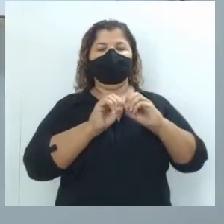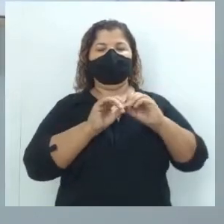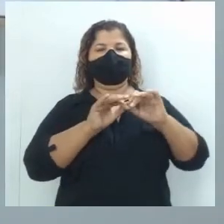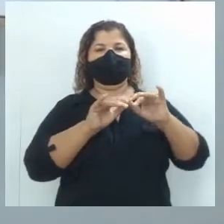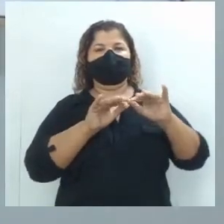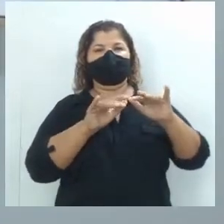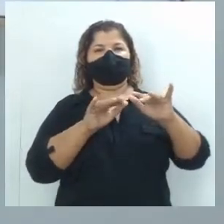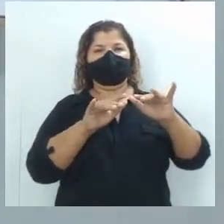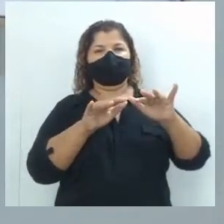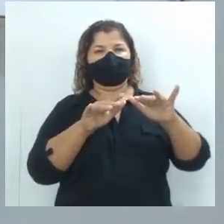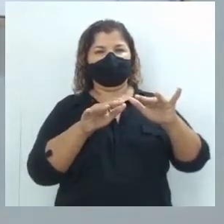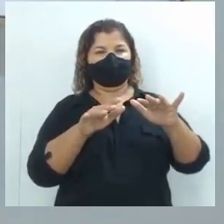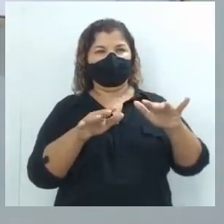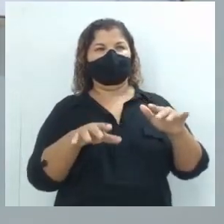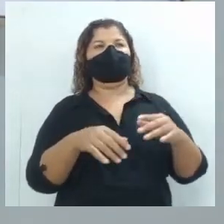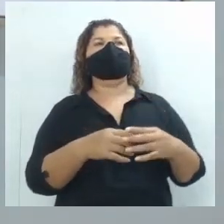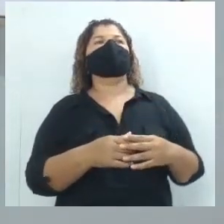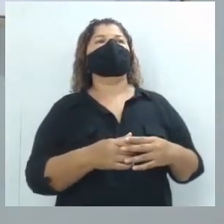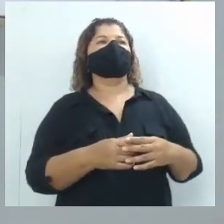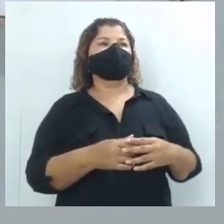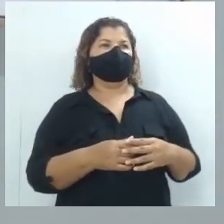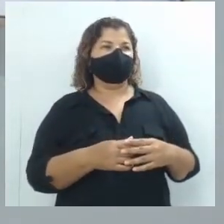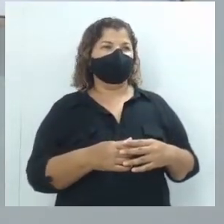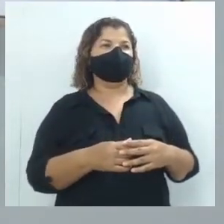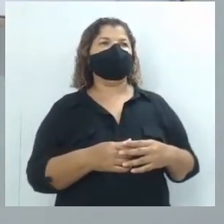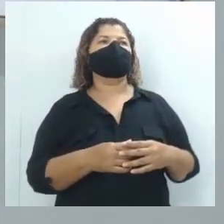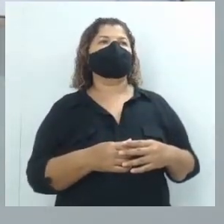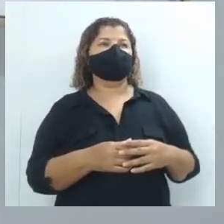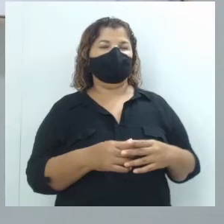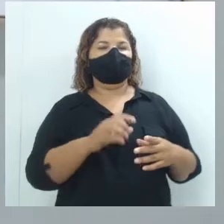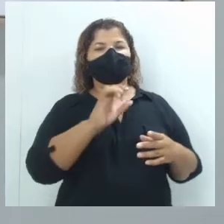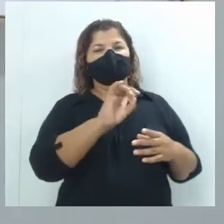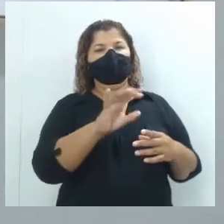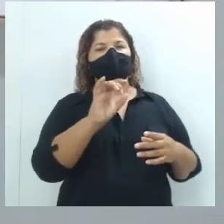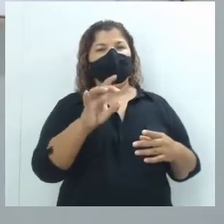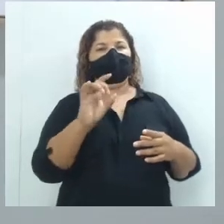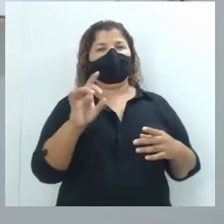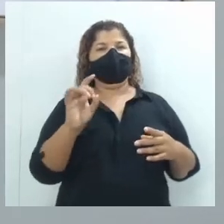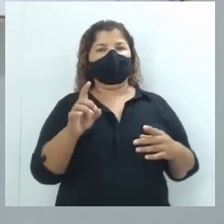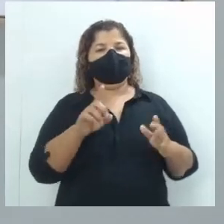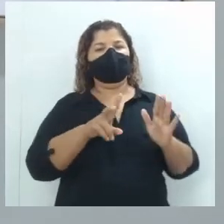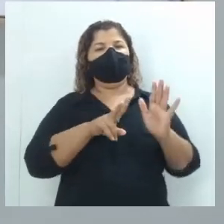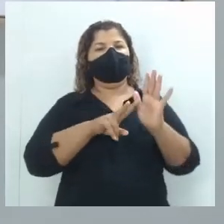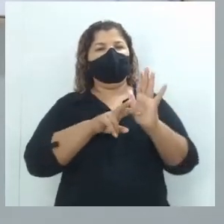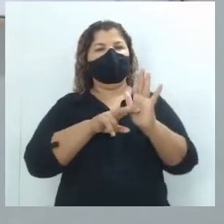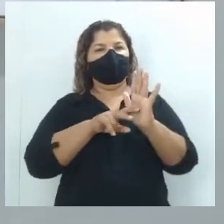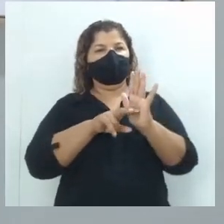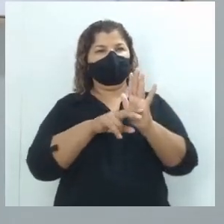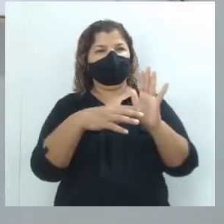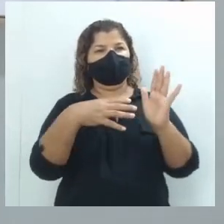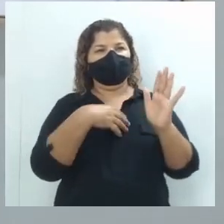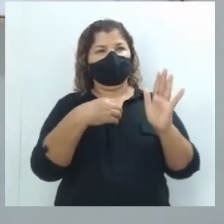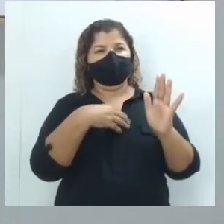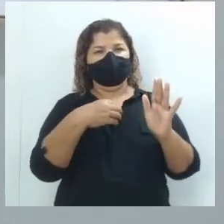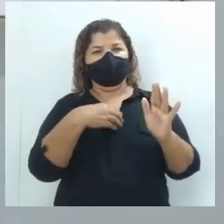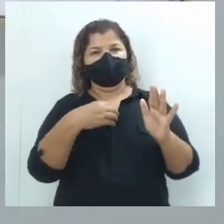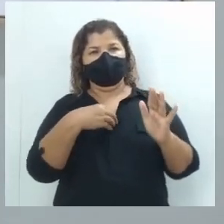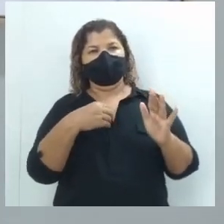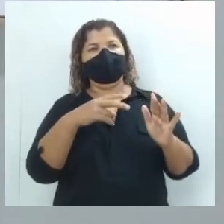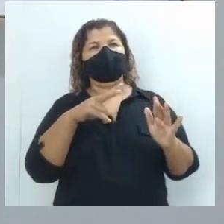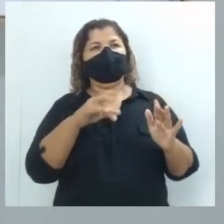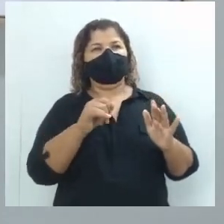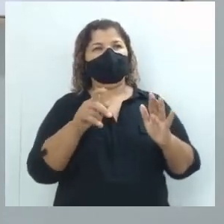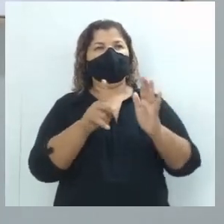vírus embora. Aí assim, cada filhotinho de vírus que vai sair daqui vai sair com o